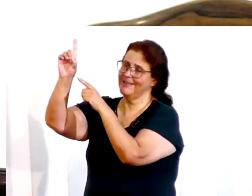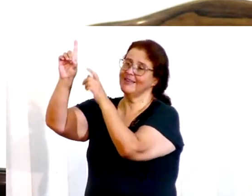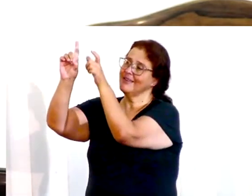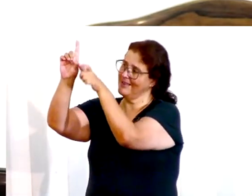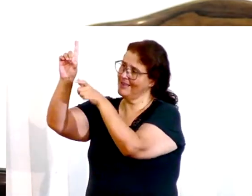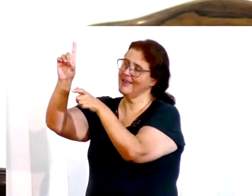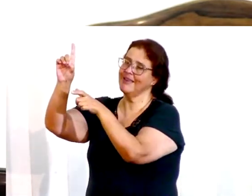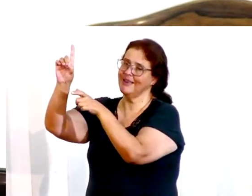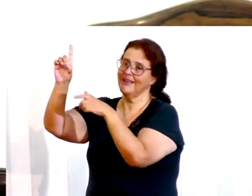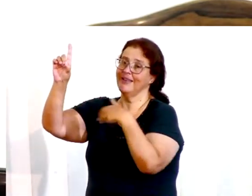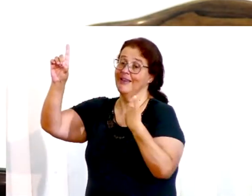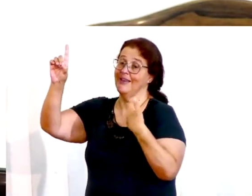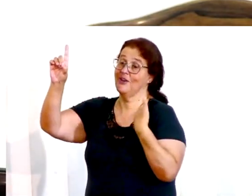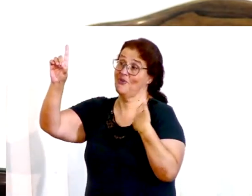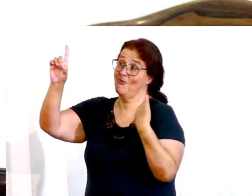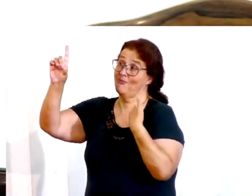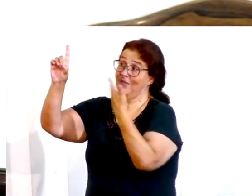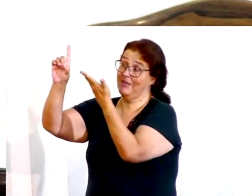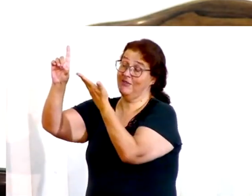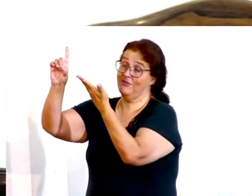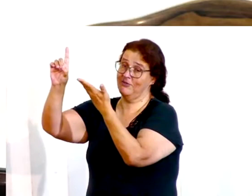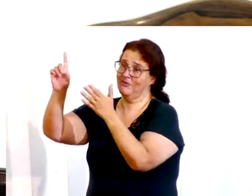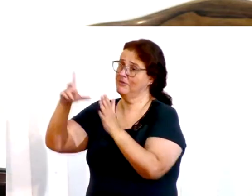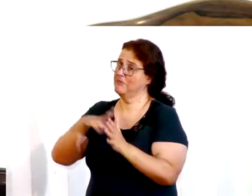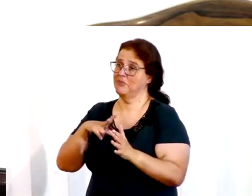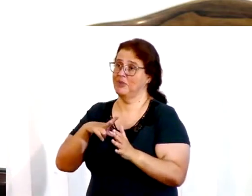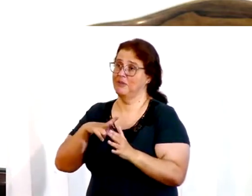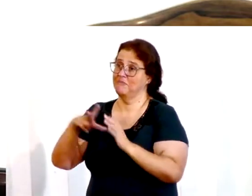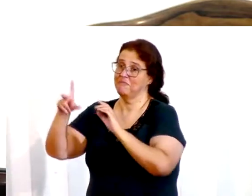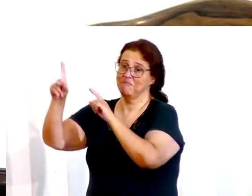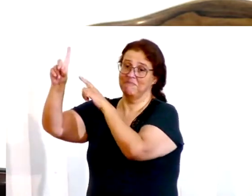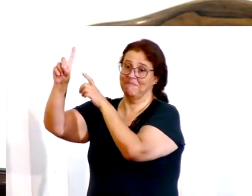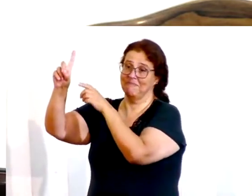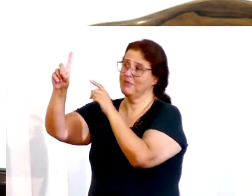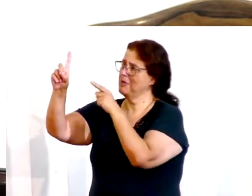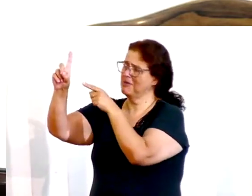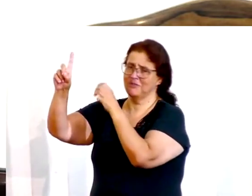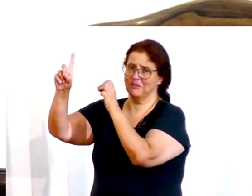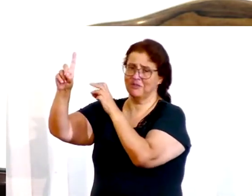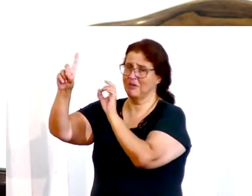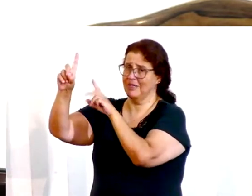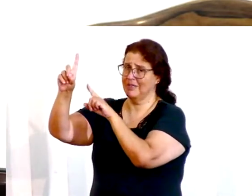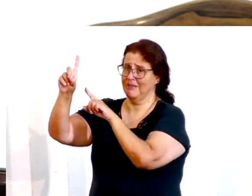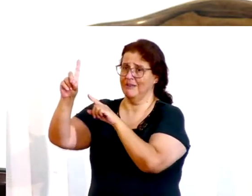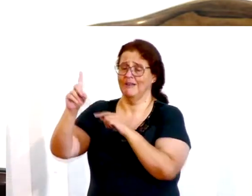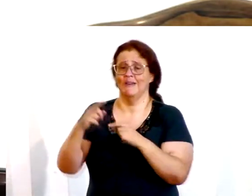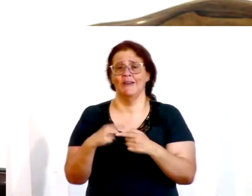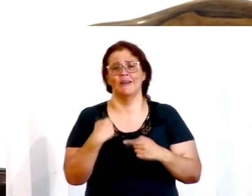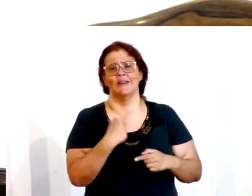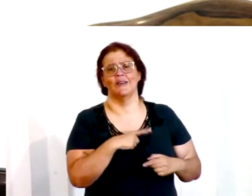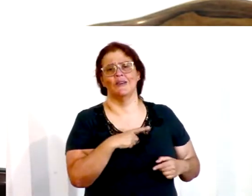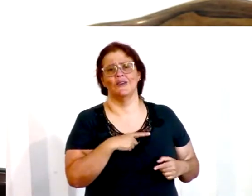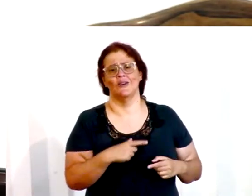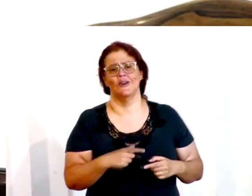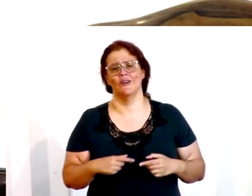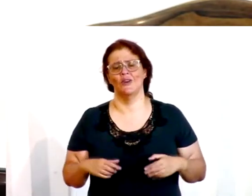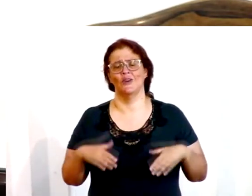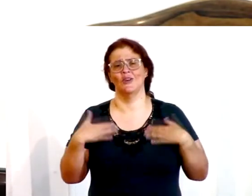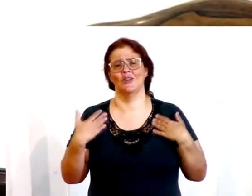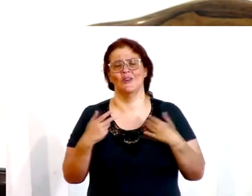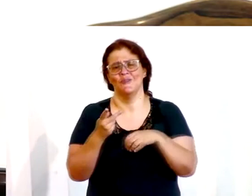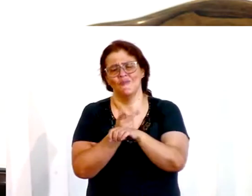nós. Não depende de ninguém, mas nos criou dependente dele. E quando nós buscamos